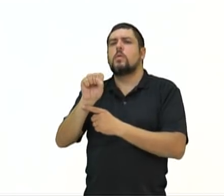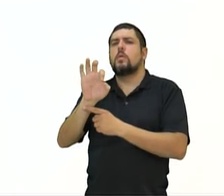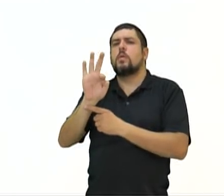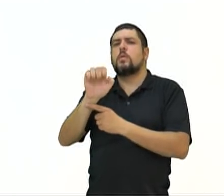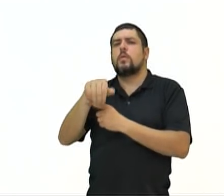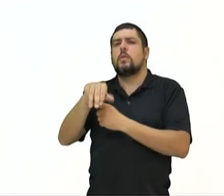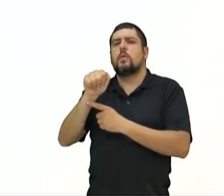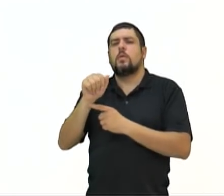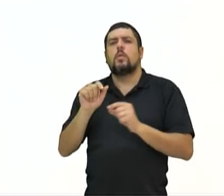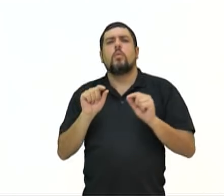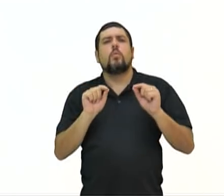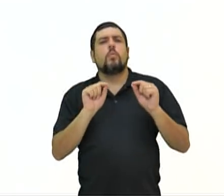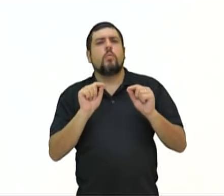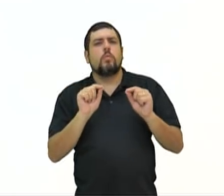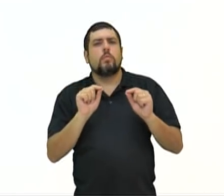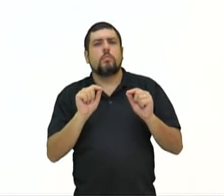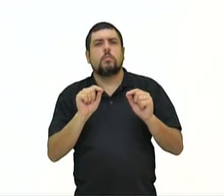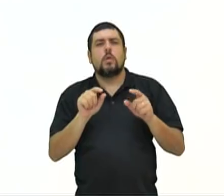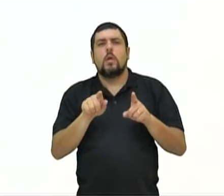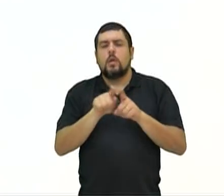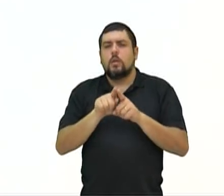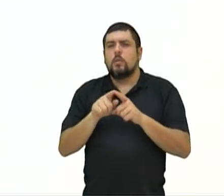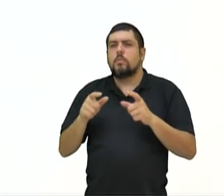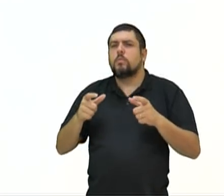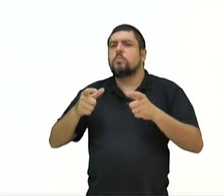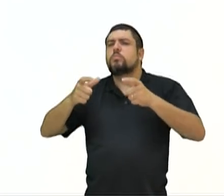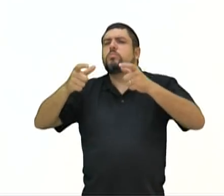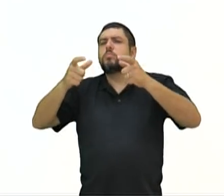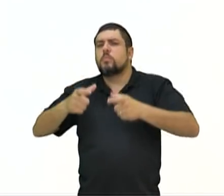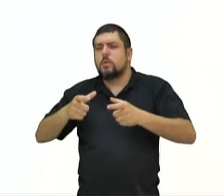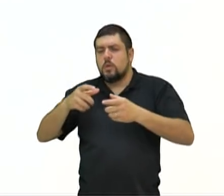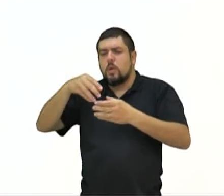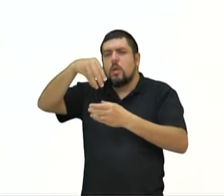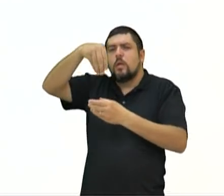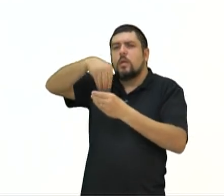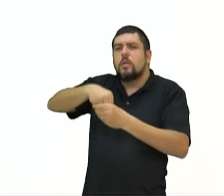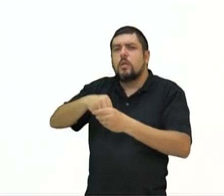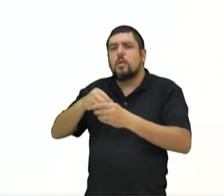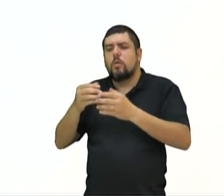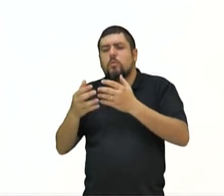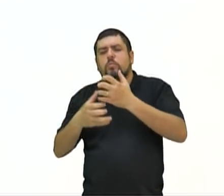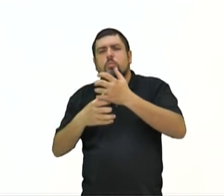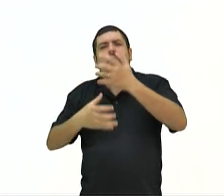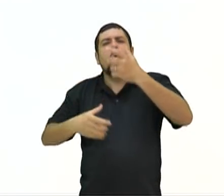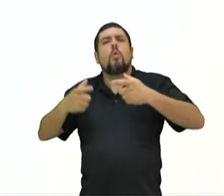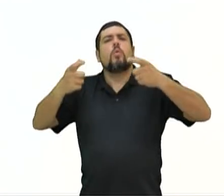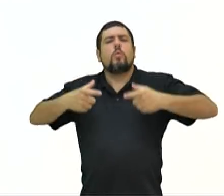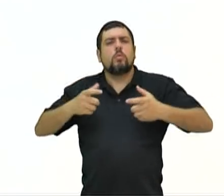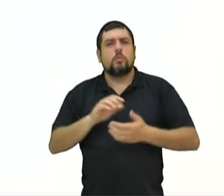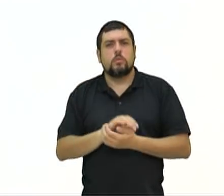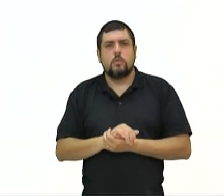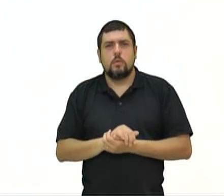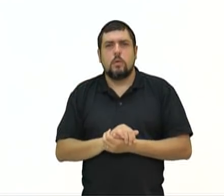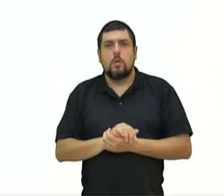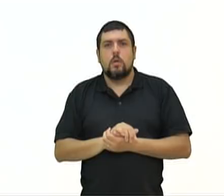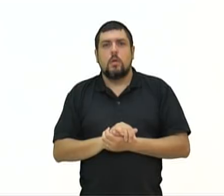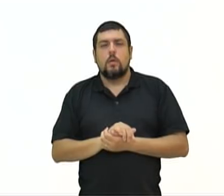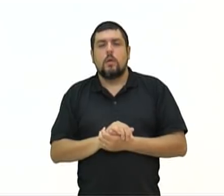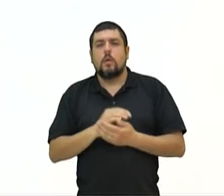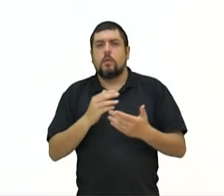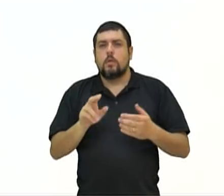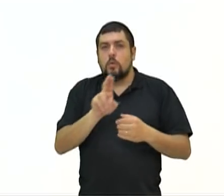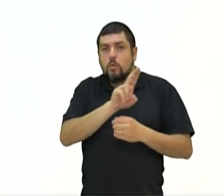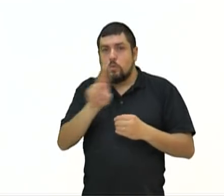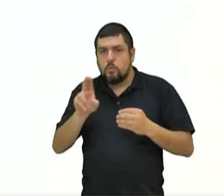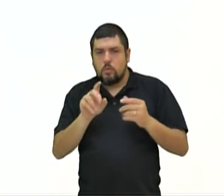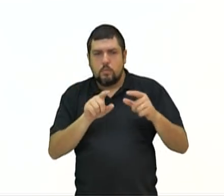está localizada, a medula, no interior da onde? Marque a alternativa que indica corretamente os nomes que completam os